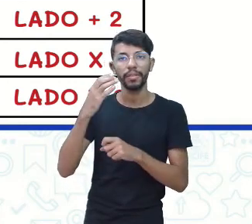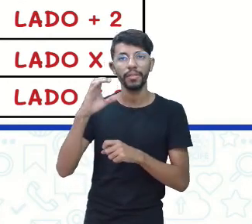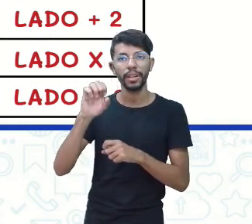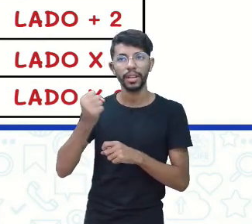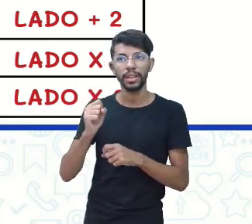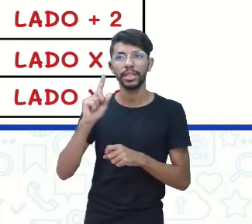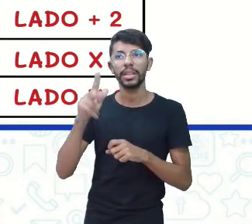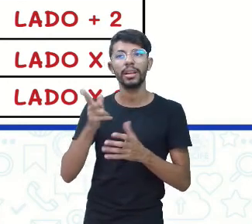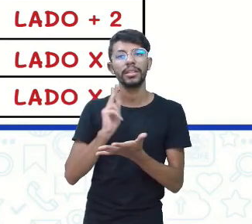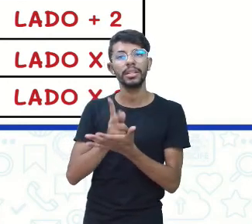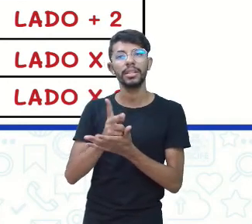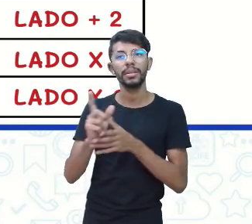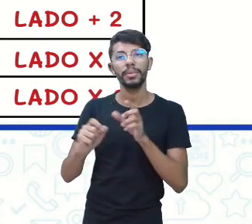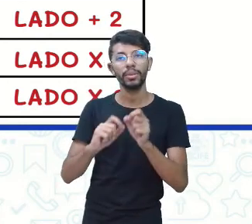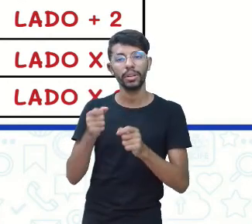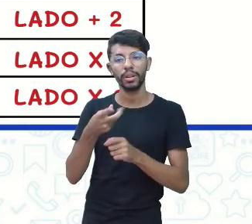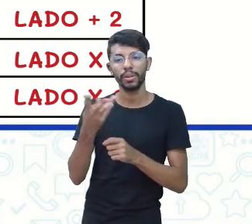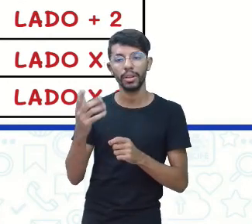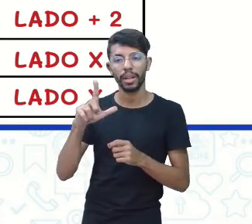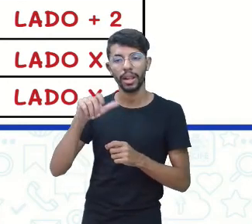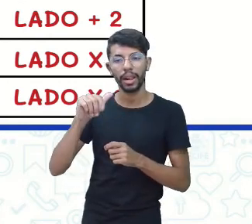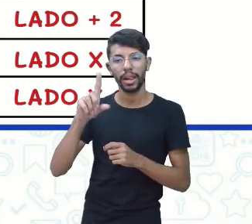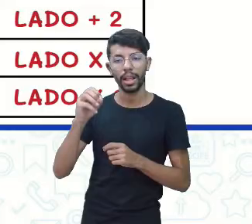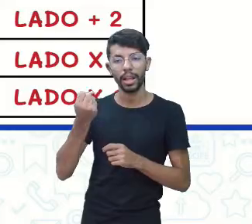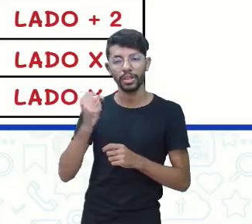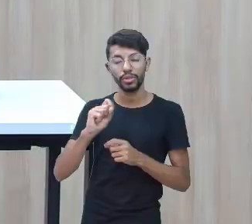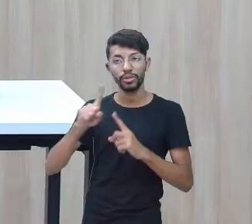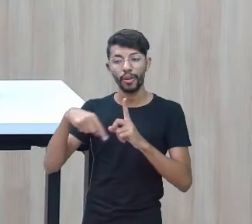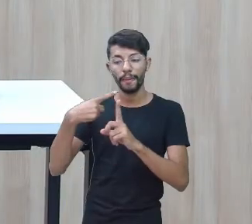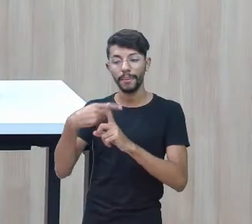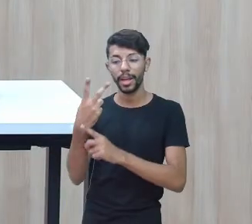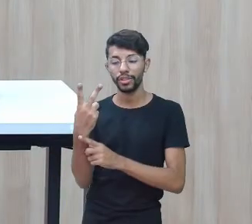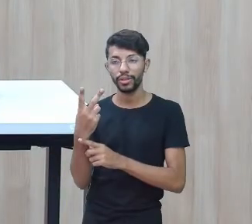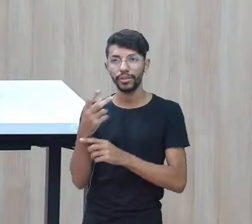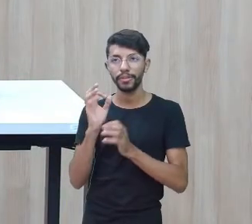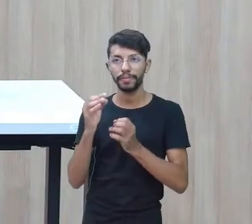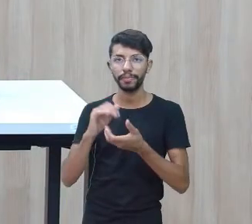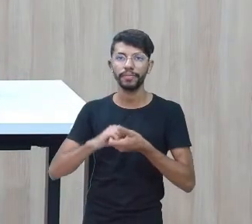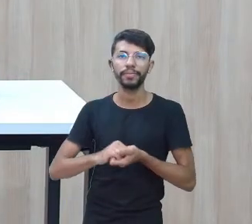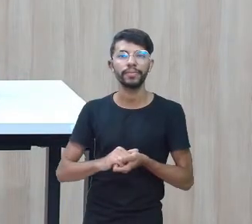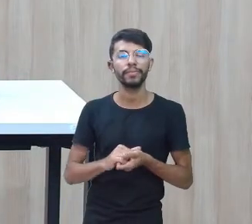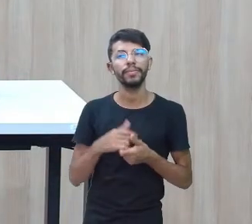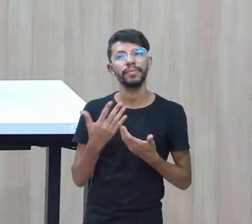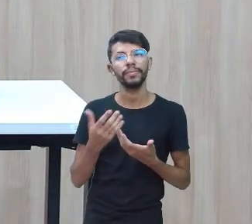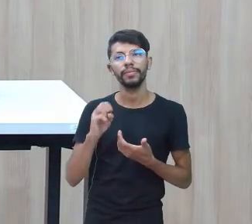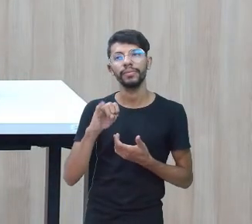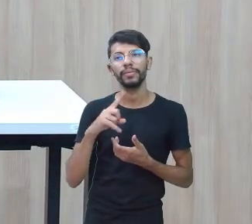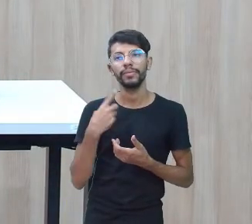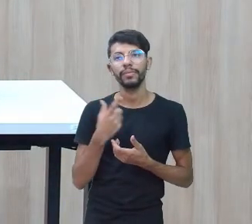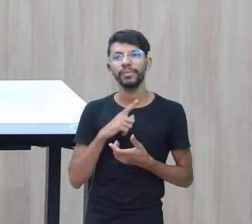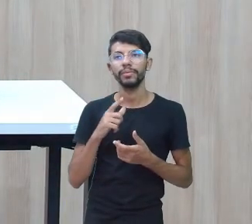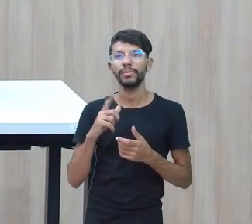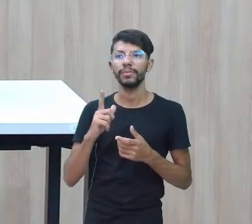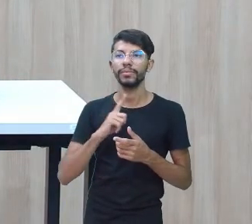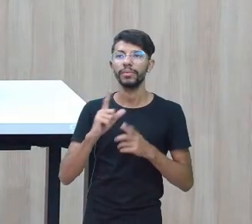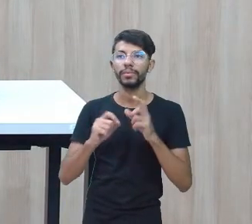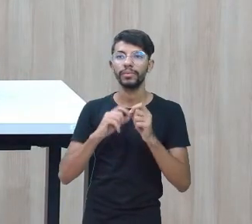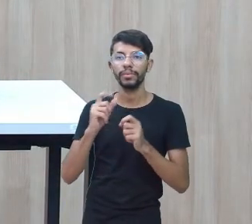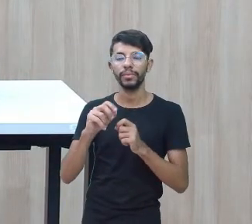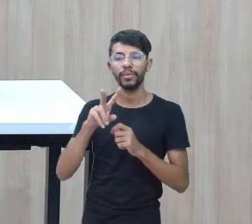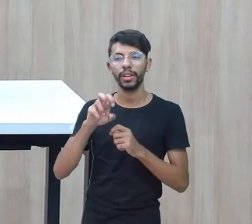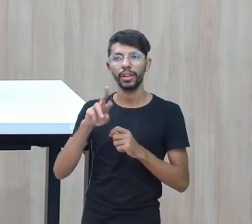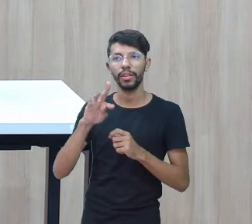de lados mais 2. Para qualquer prisma, isso vai acontecer. Se a gente tiver no vértice, então,